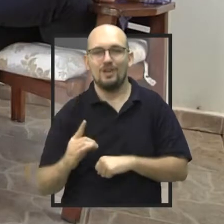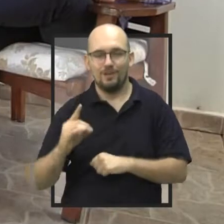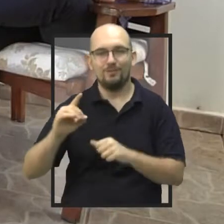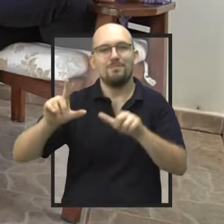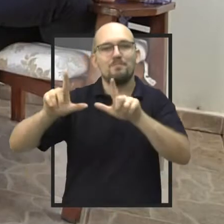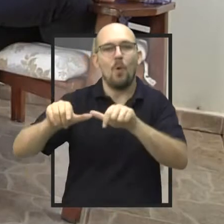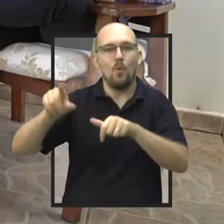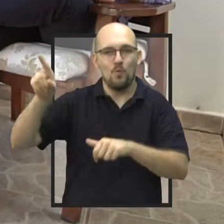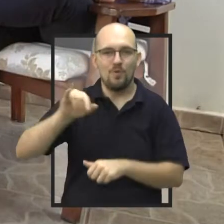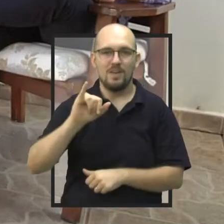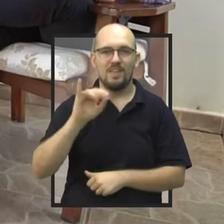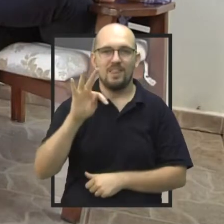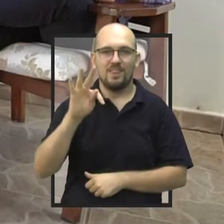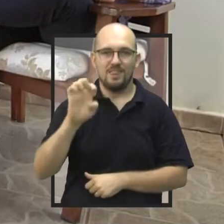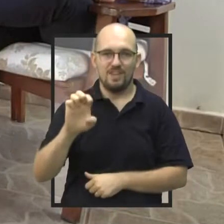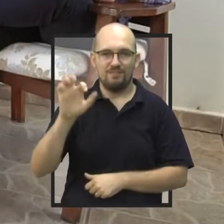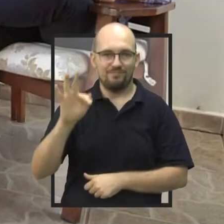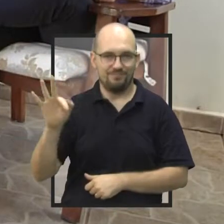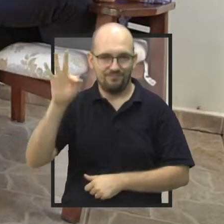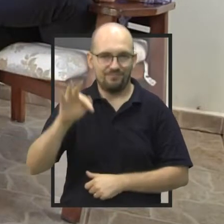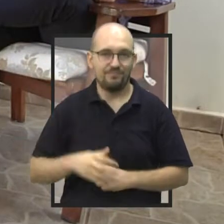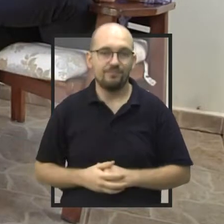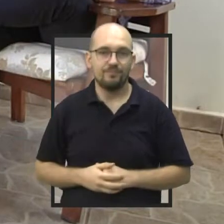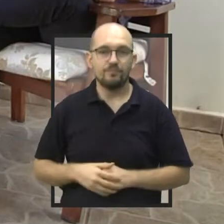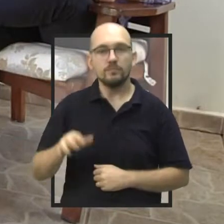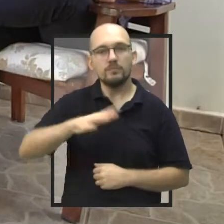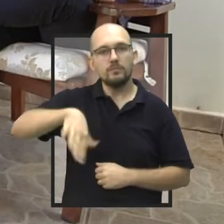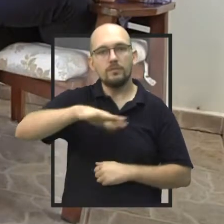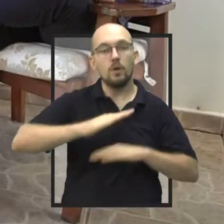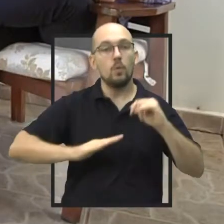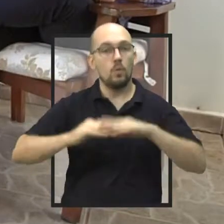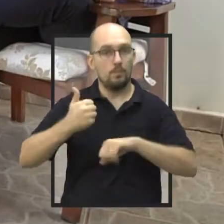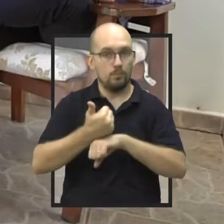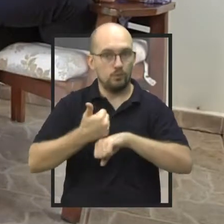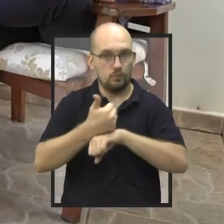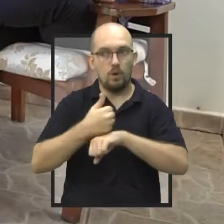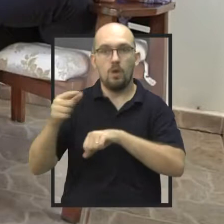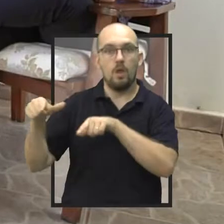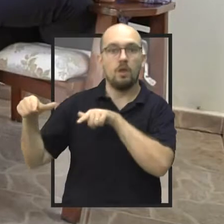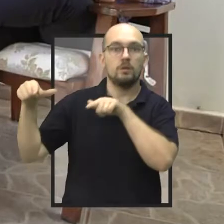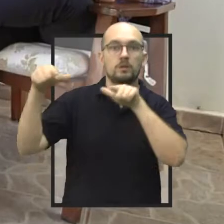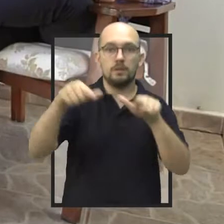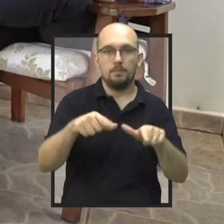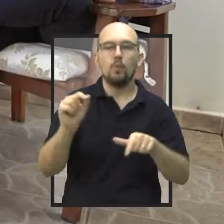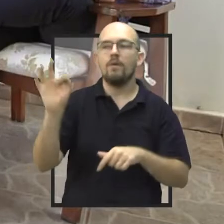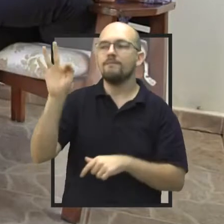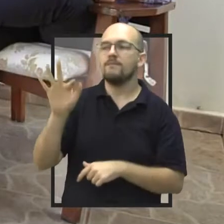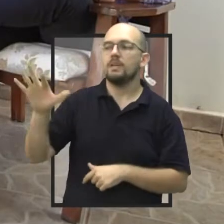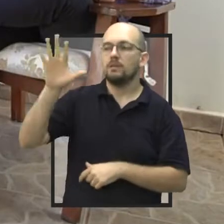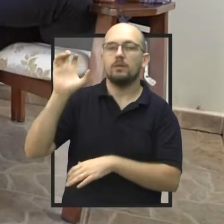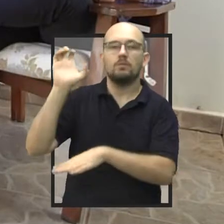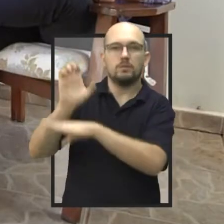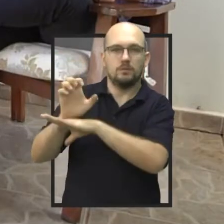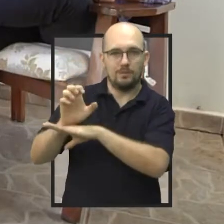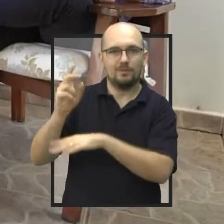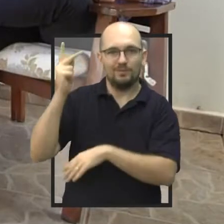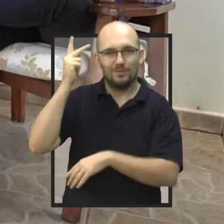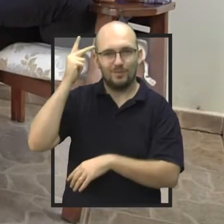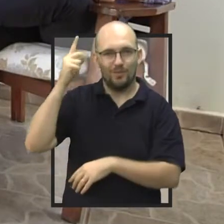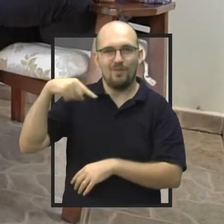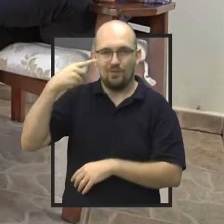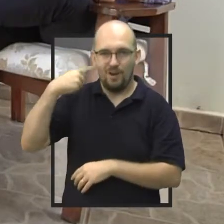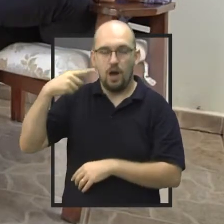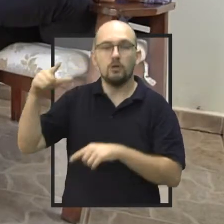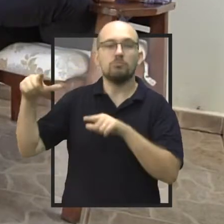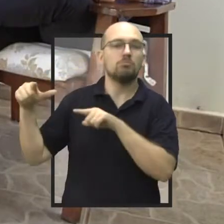de Bauru. Ainda no campo profissional, o Dr. Marot recebeu da Federação dos Advogados do Estado de São Paulo o título